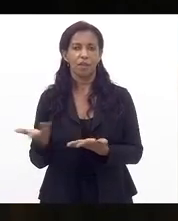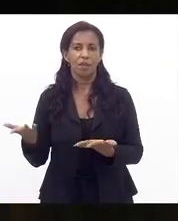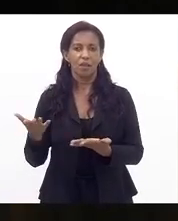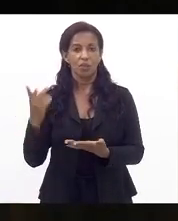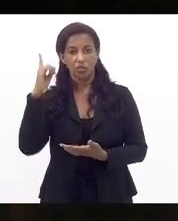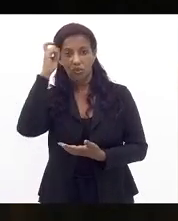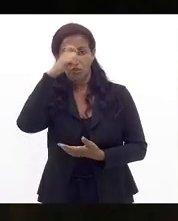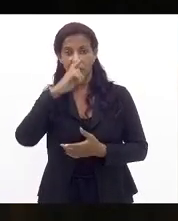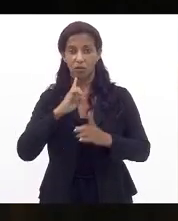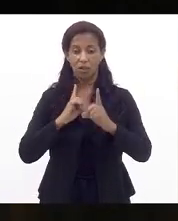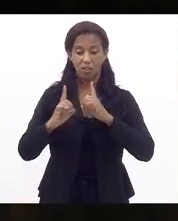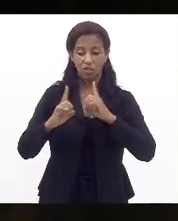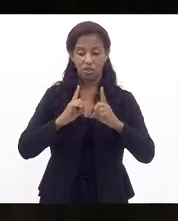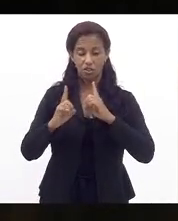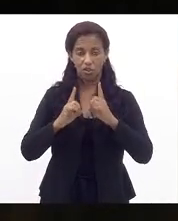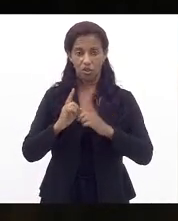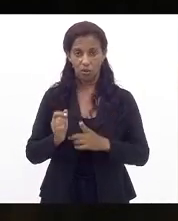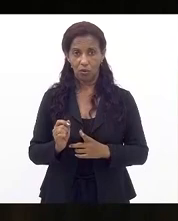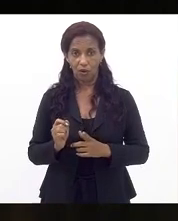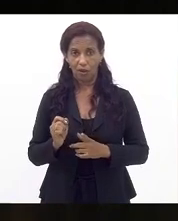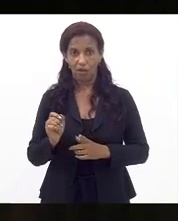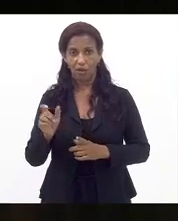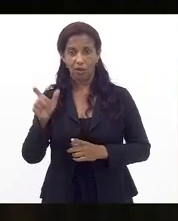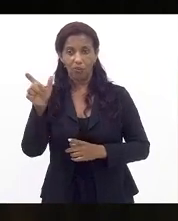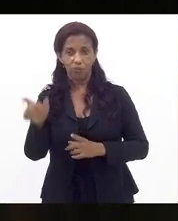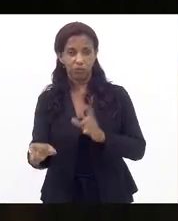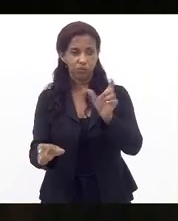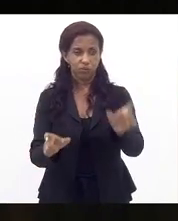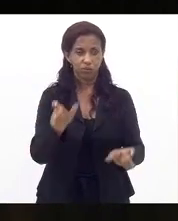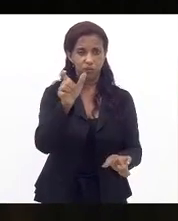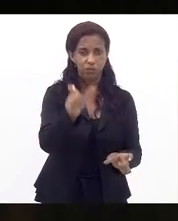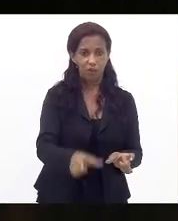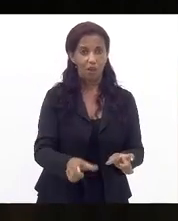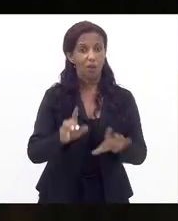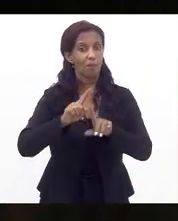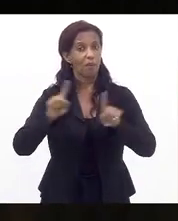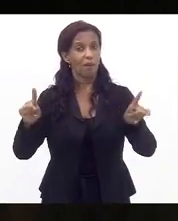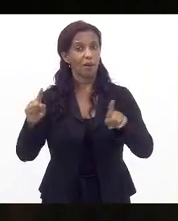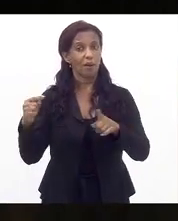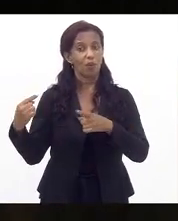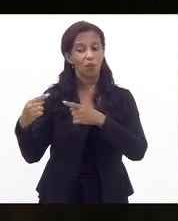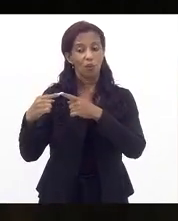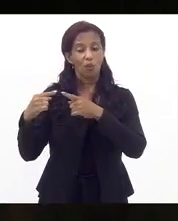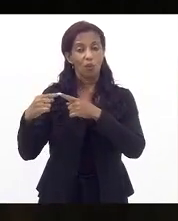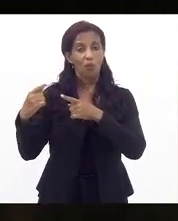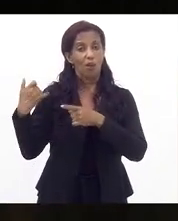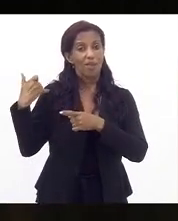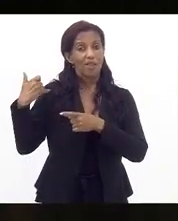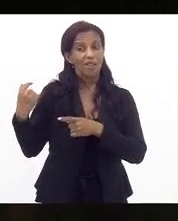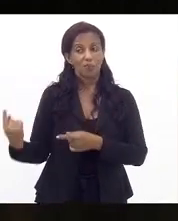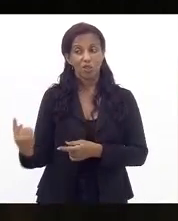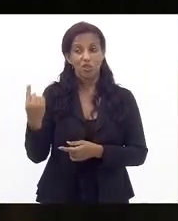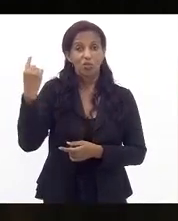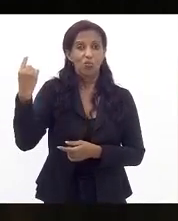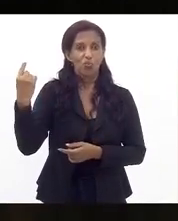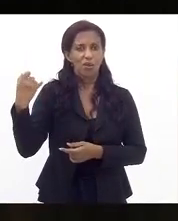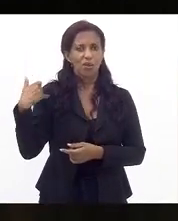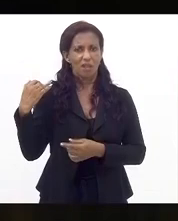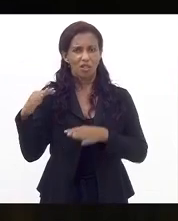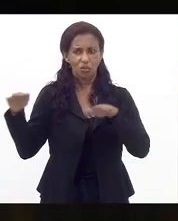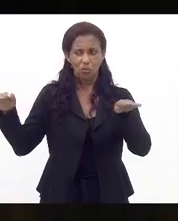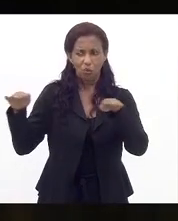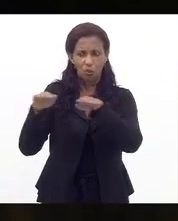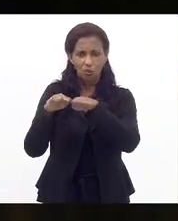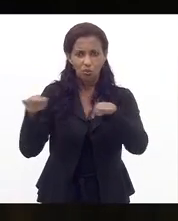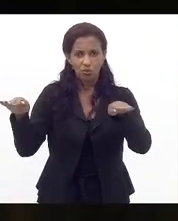ela dialoga com o caput mas não com o requisito da idade corrigida de uma idade tem que passar todo